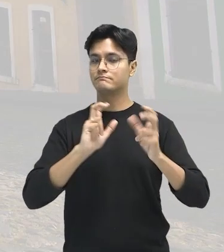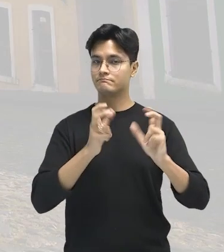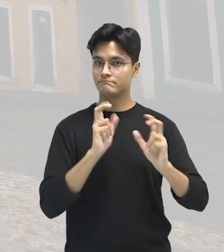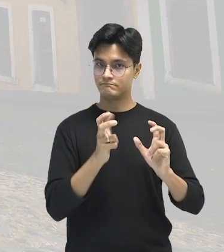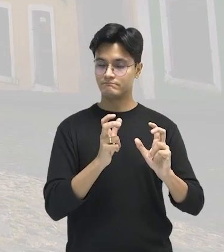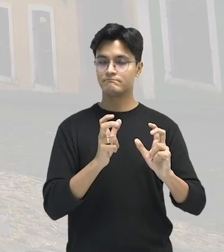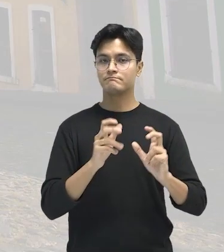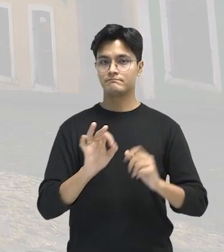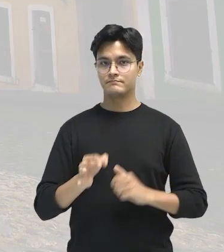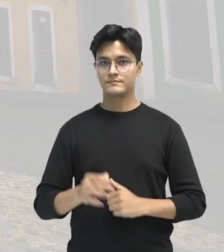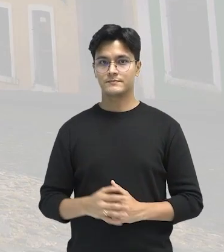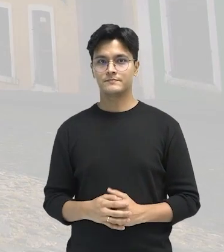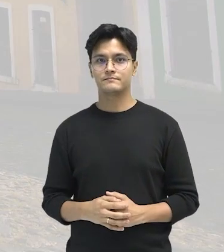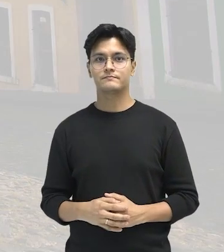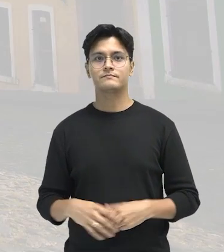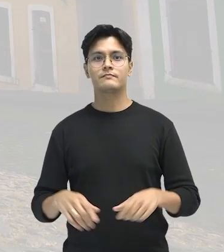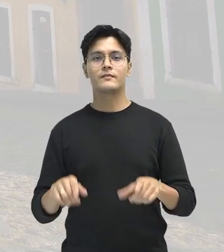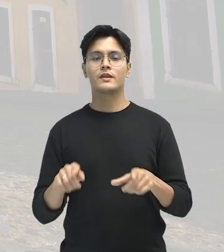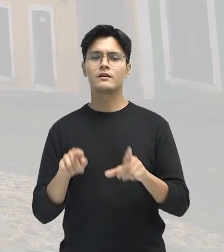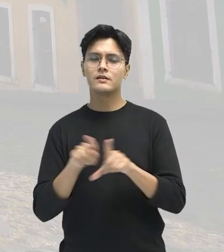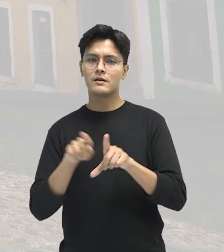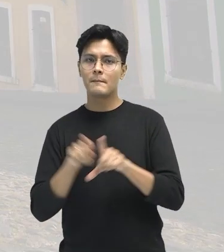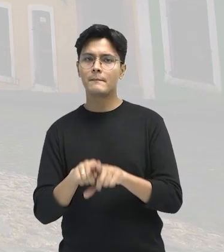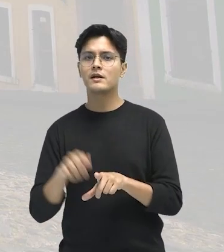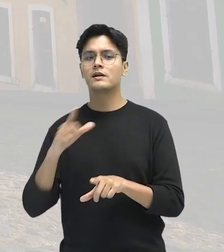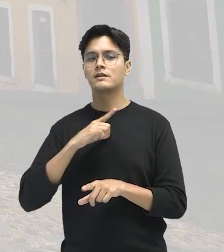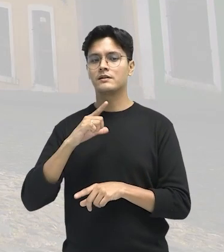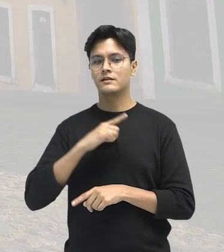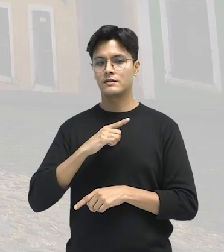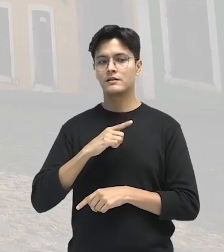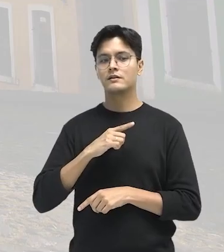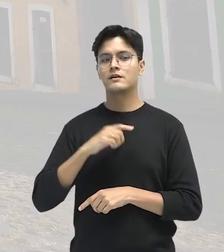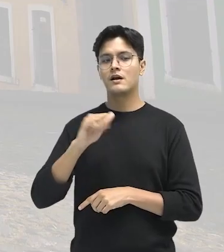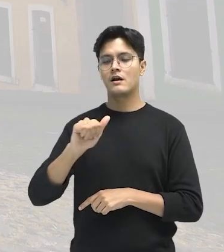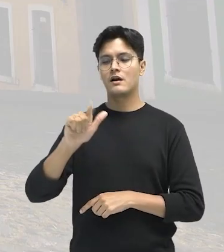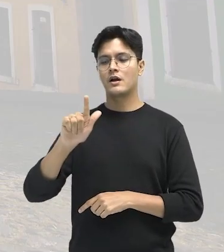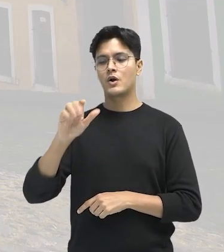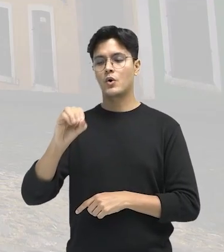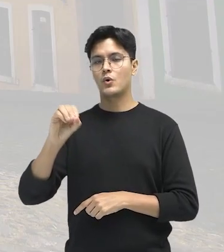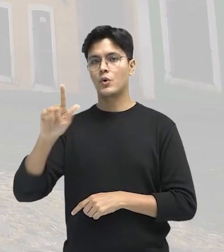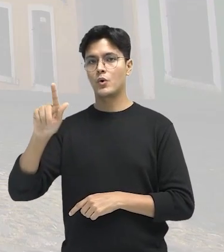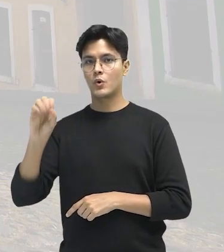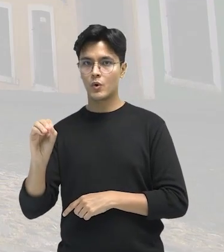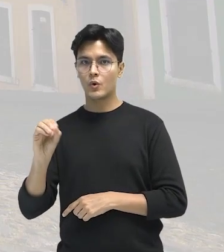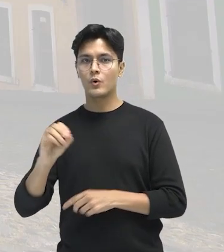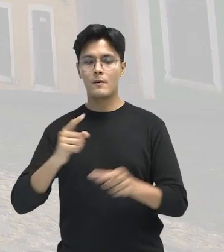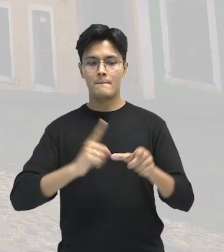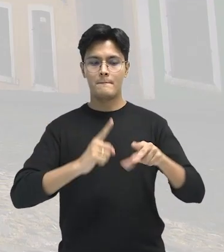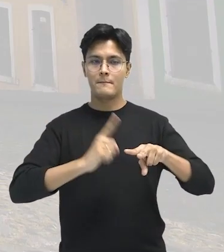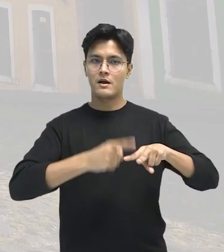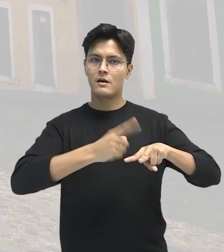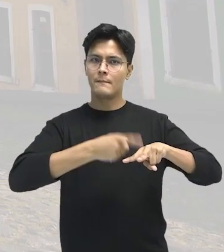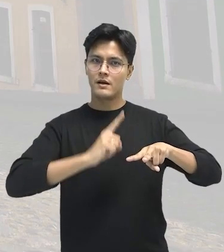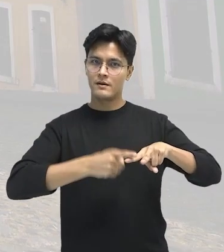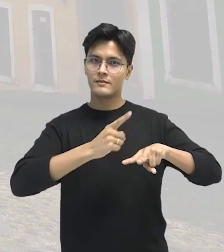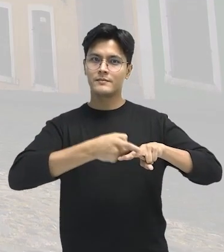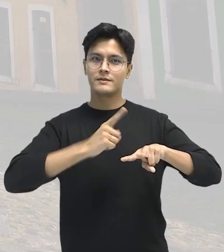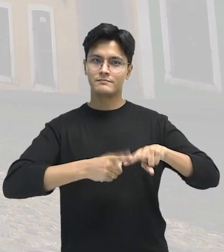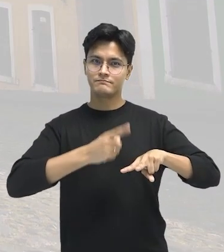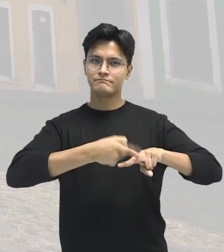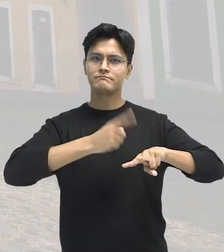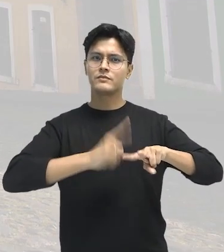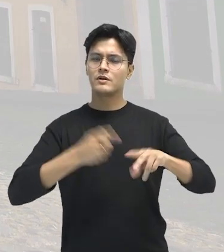som do cachixi. Além do pandeiro, nós temos o agogô. Esse aí a gente consegue escutar